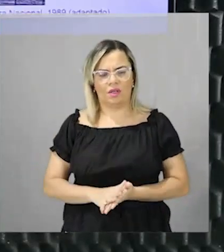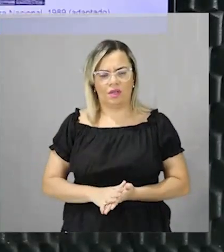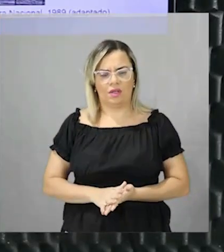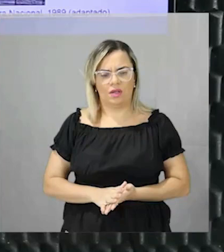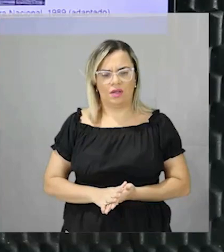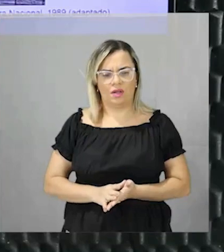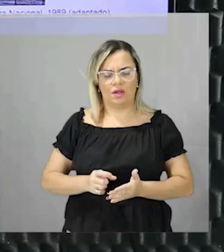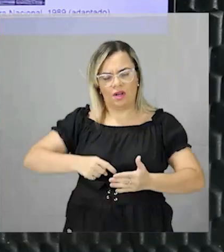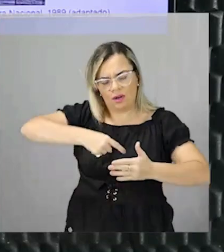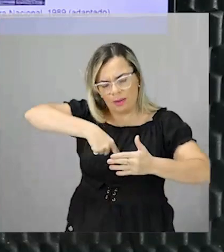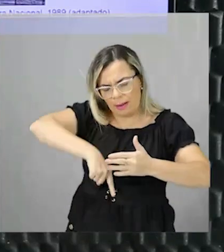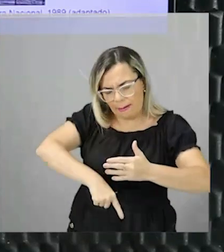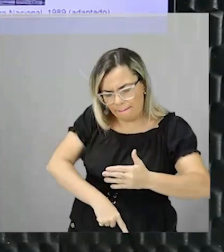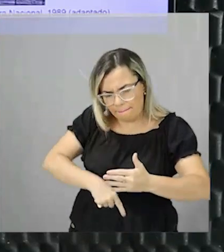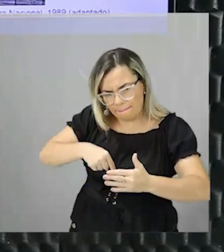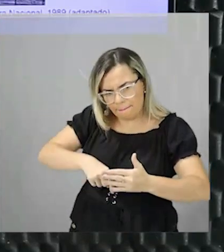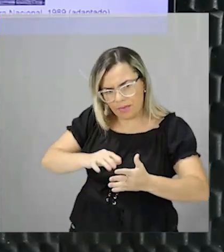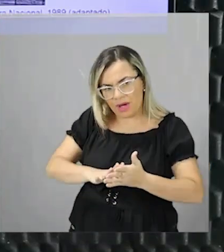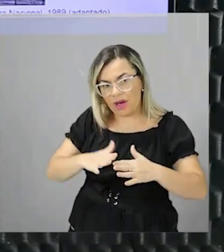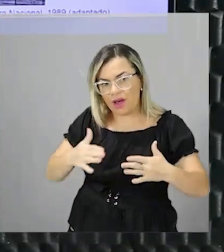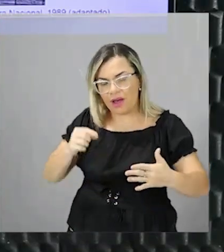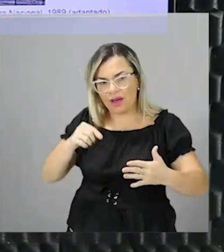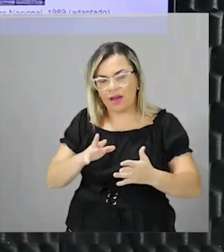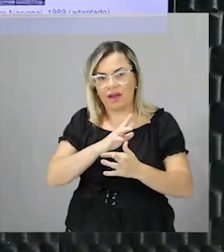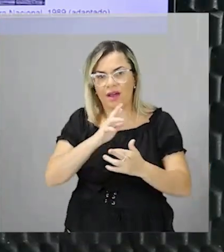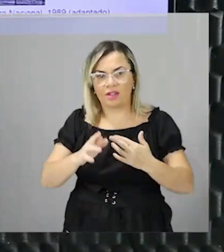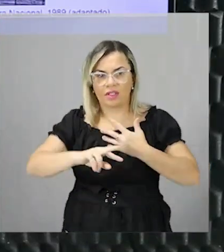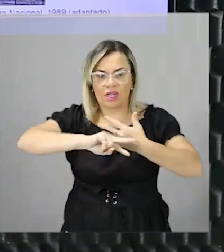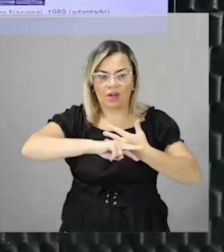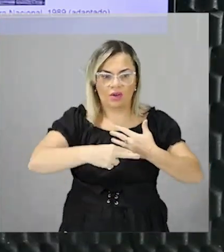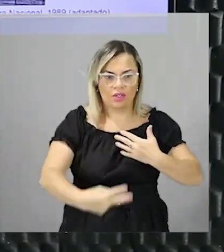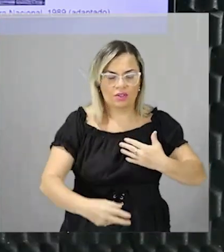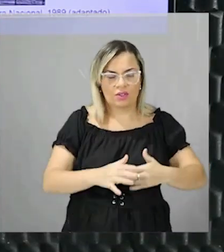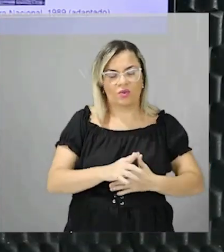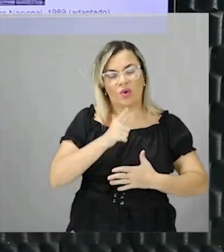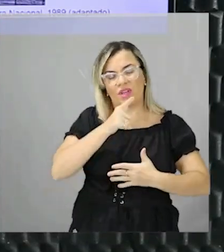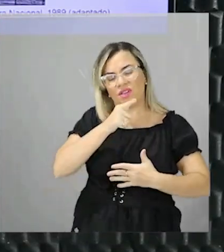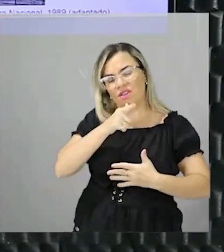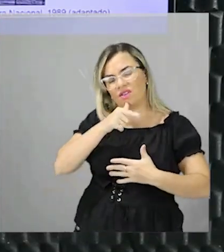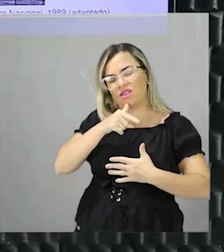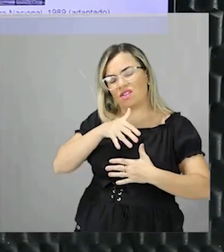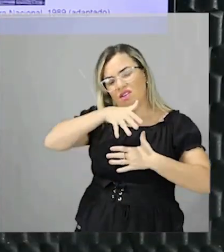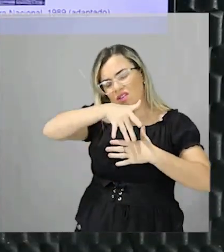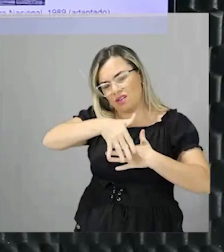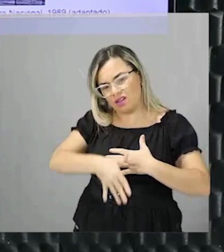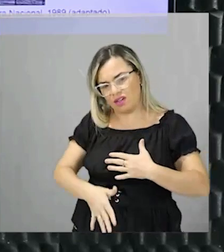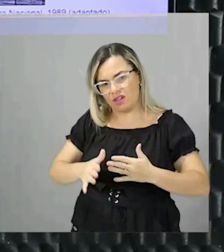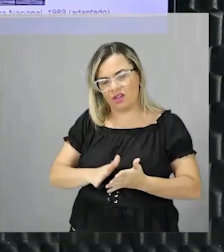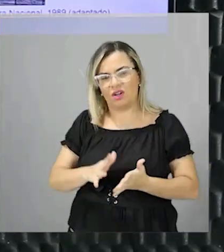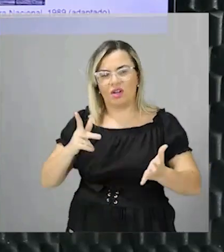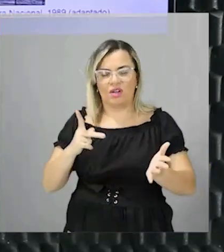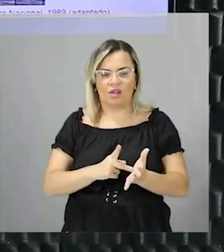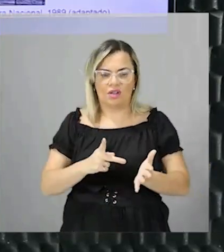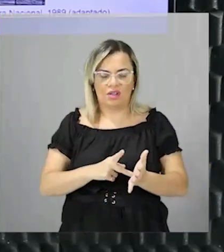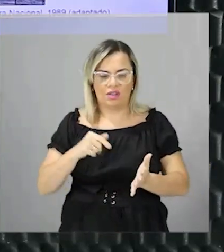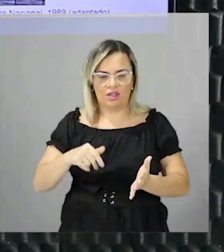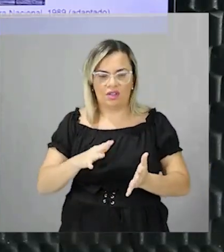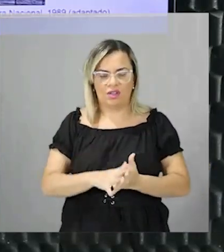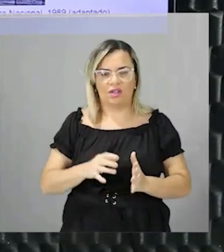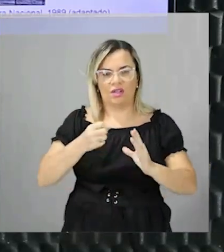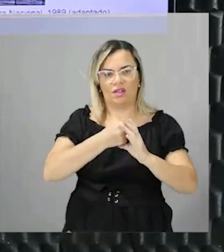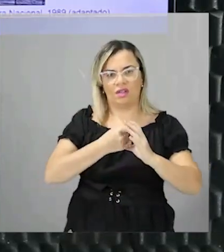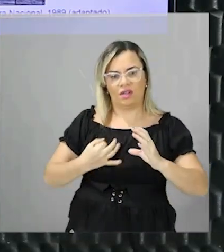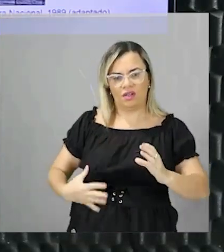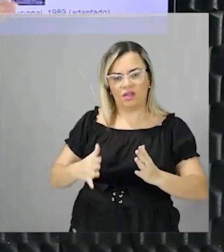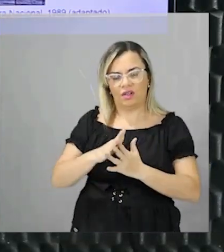caldeirões é uma consequência dessa queda d'água, tá certo? O que vai, de fato, formar essa característica